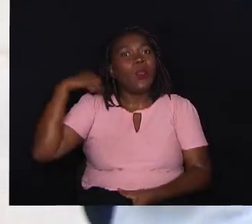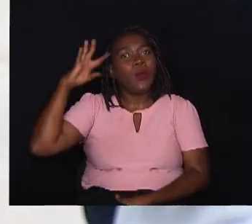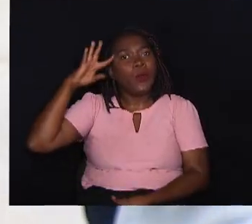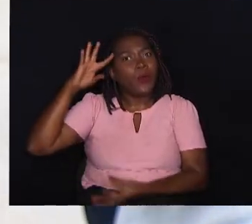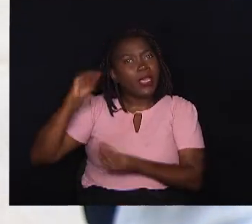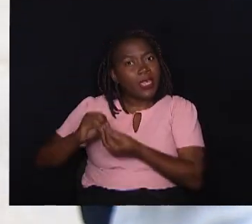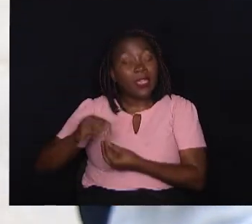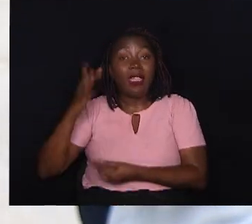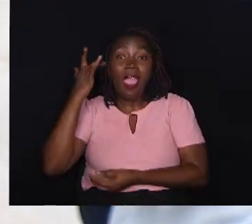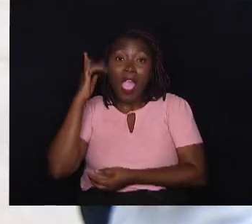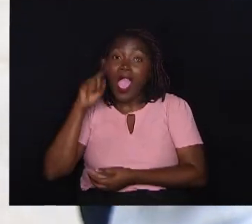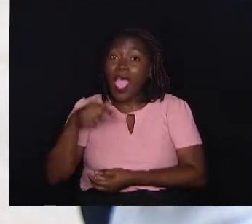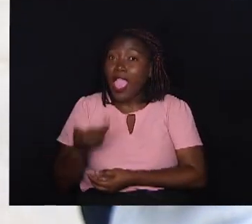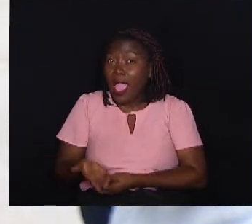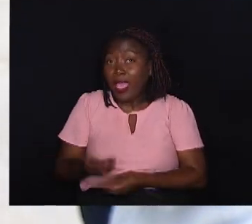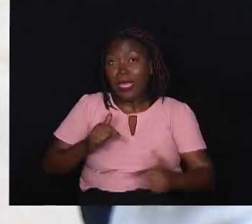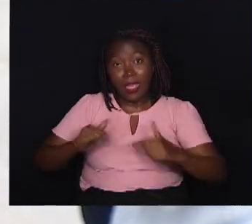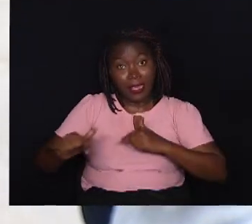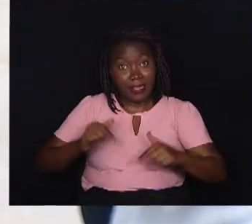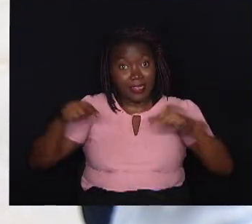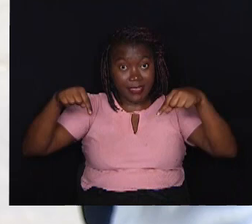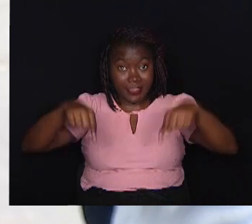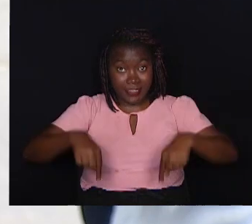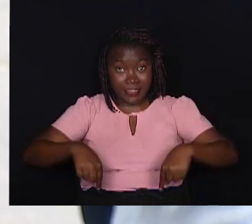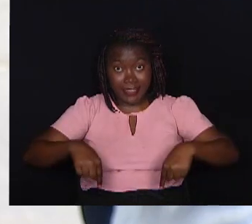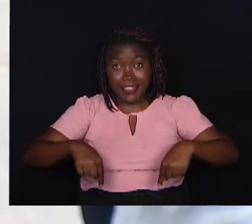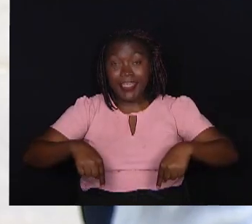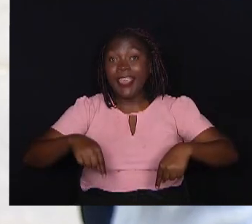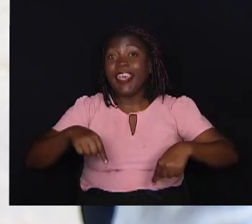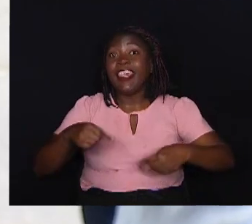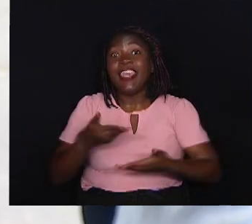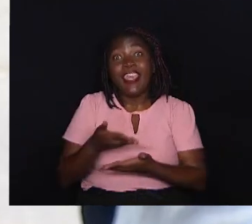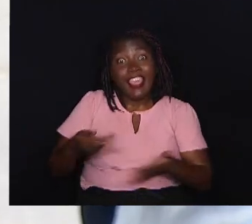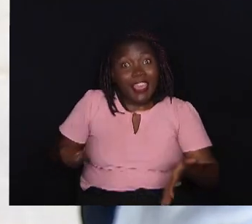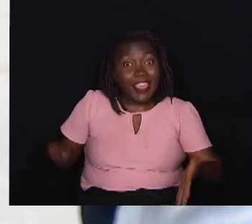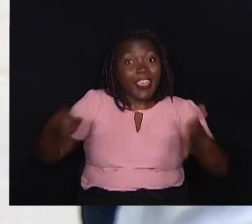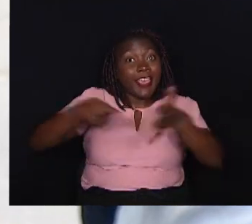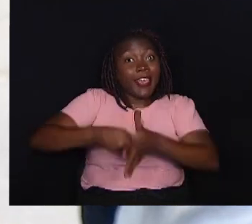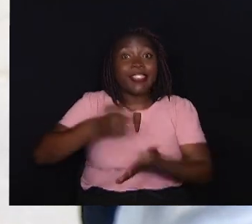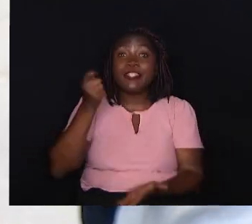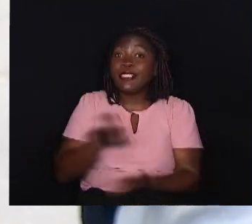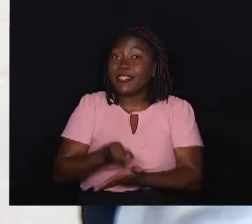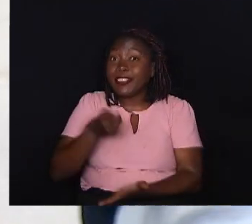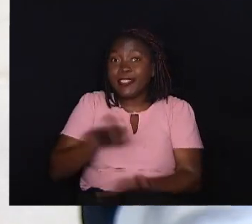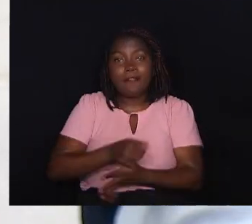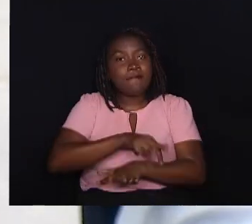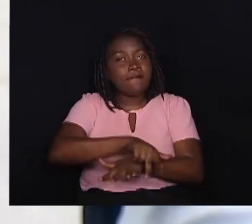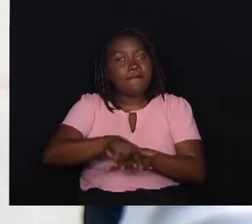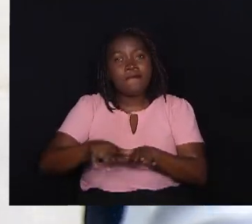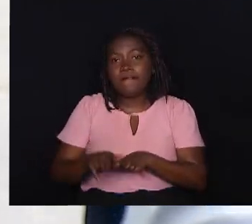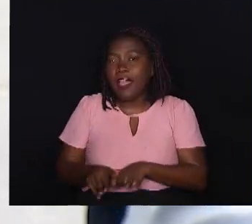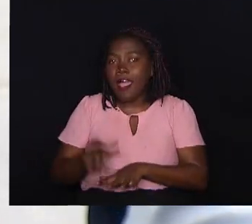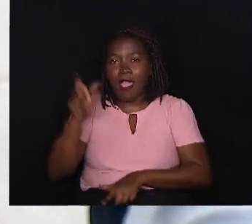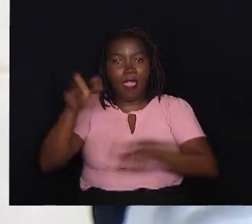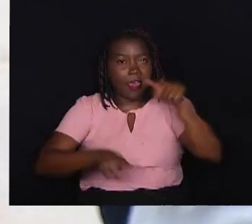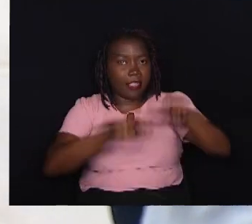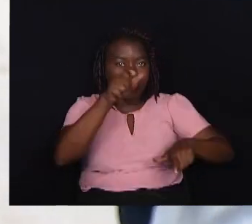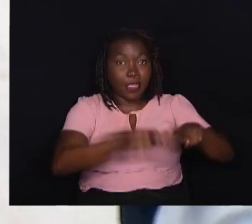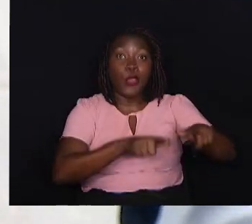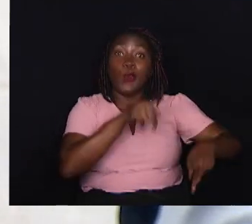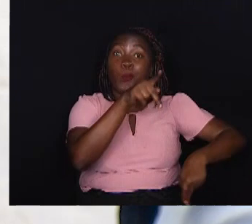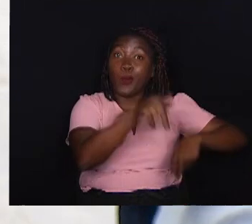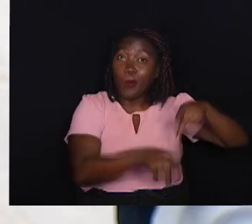Eu entendo, e eu acho que é isso que a gente está fazendo aqui, que esse enfrentamento ele deve ter vários atores: